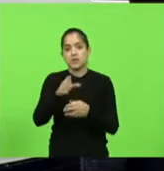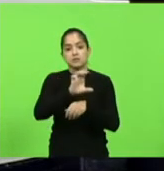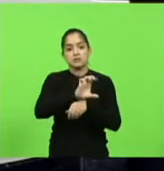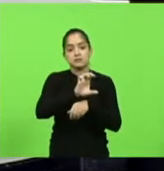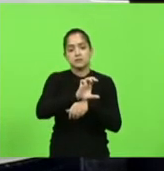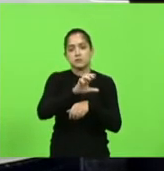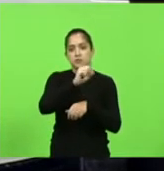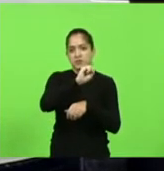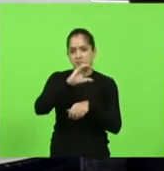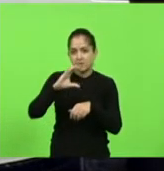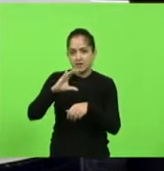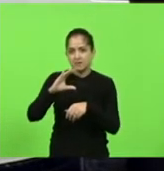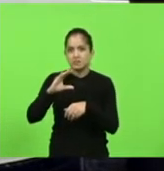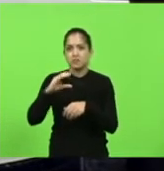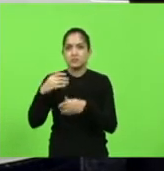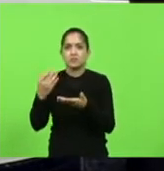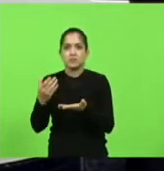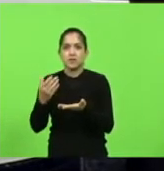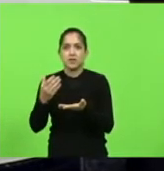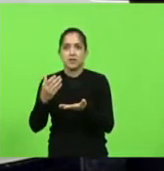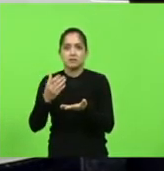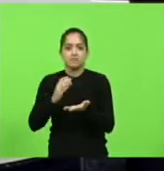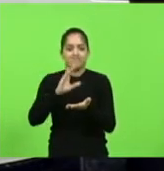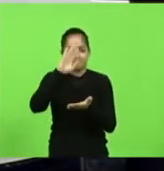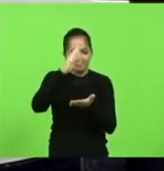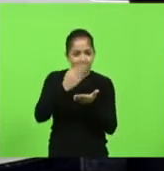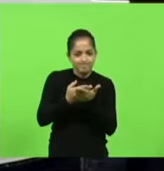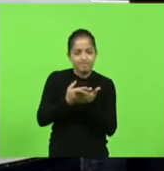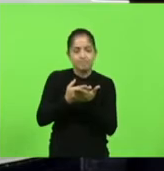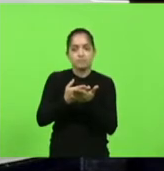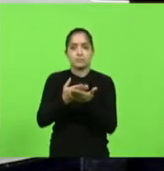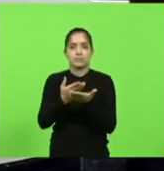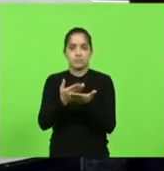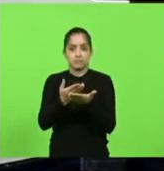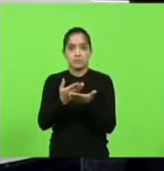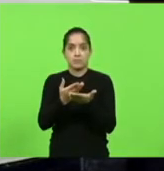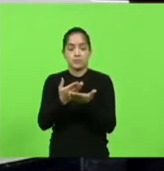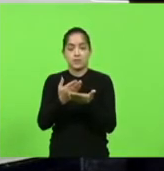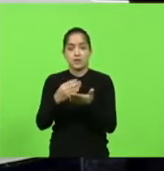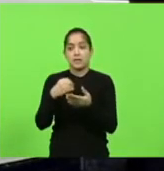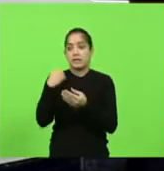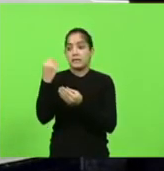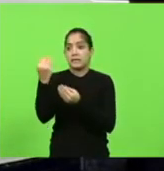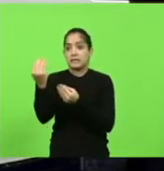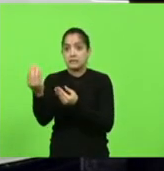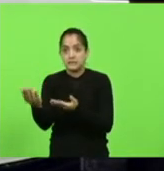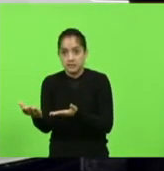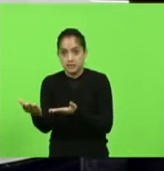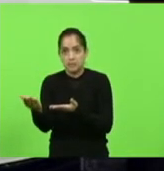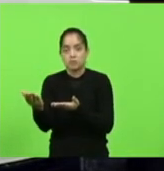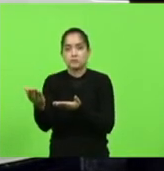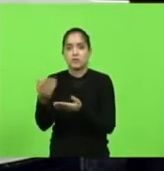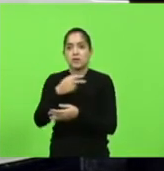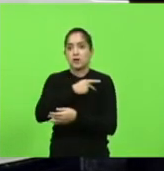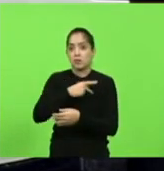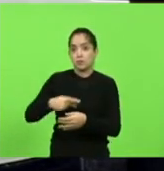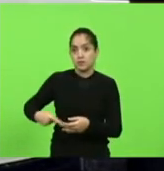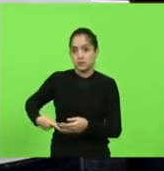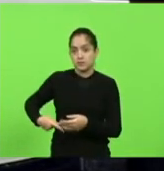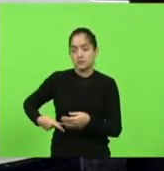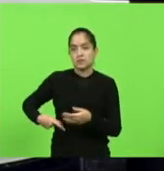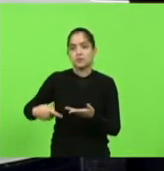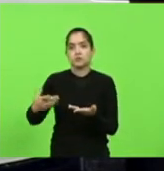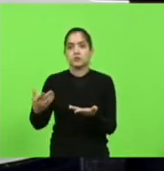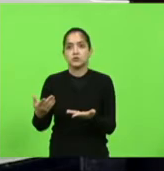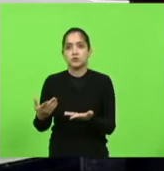recebendo a credibilidade, a confiança que deu ao presidente da República, porque